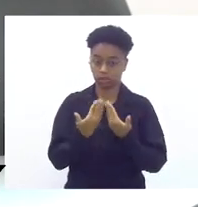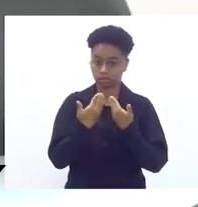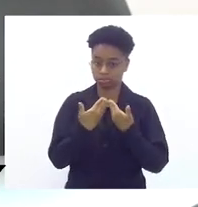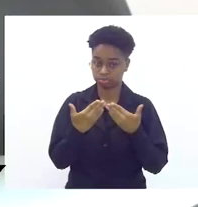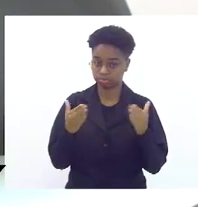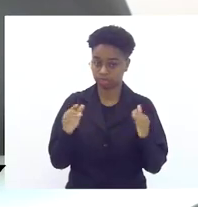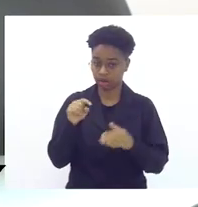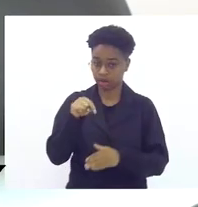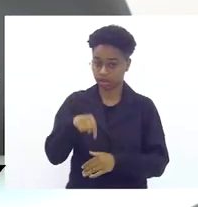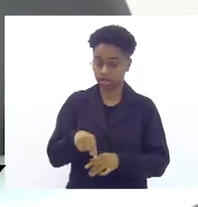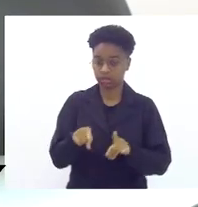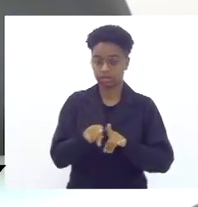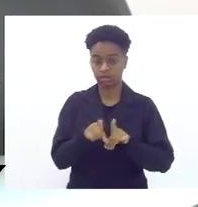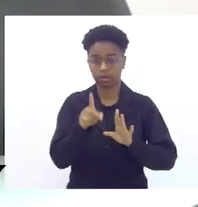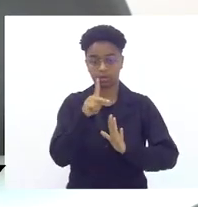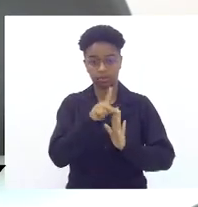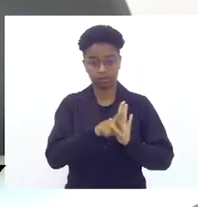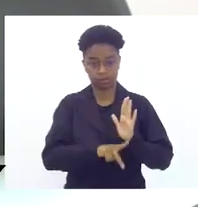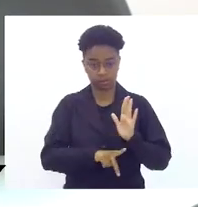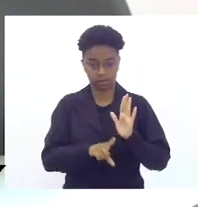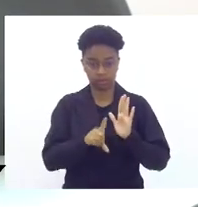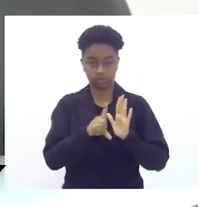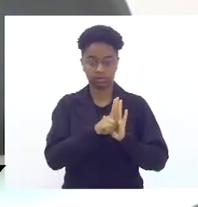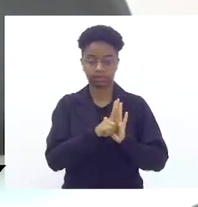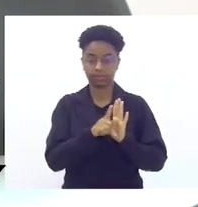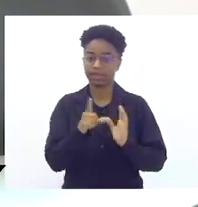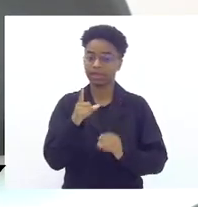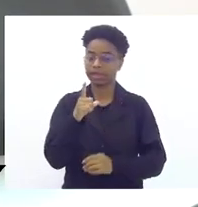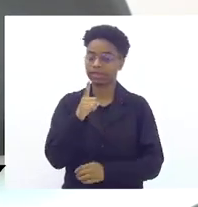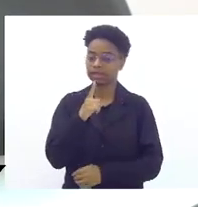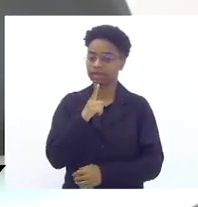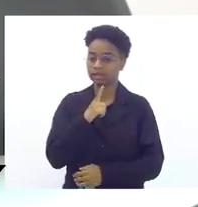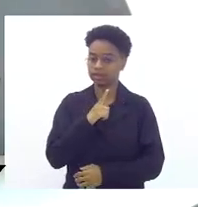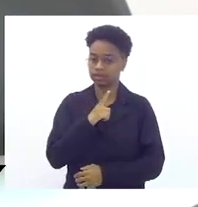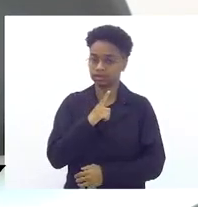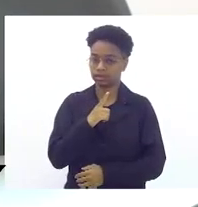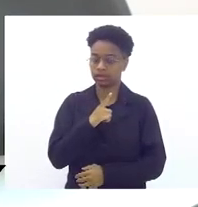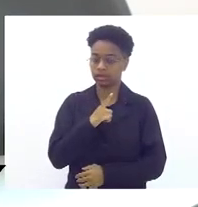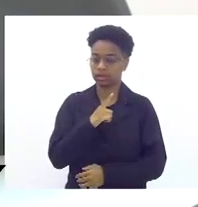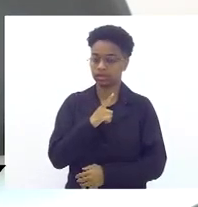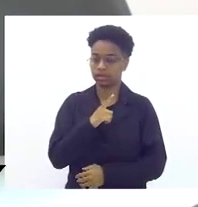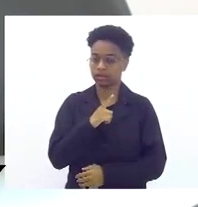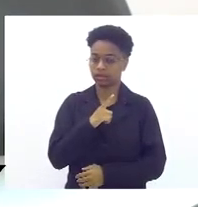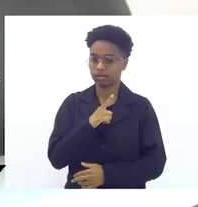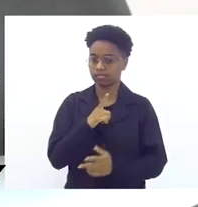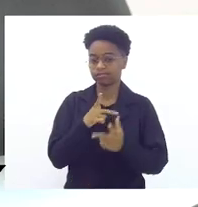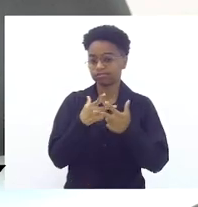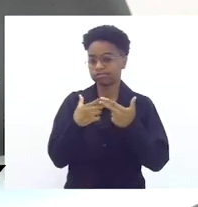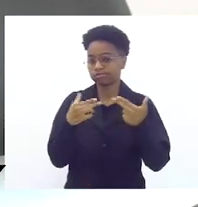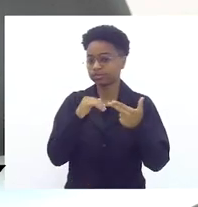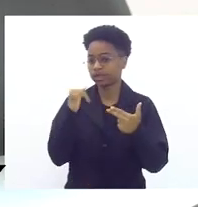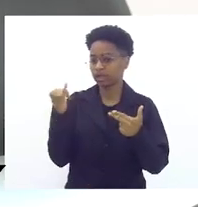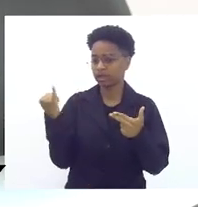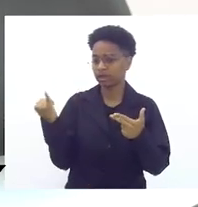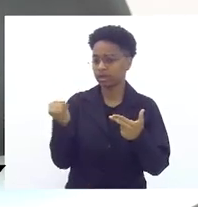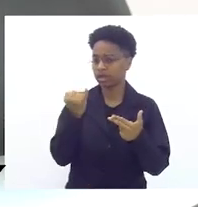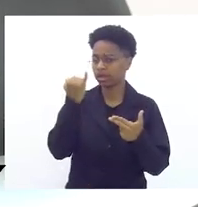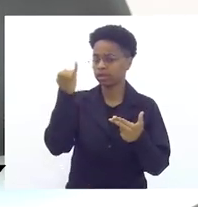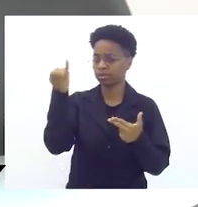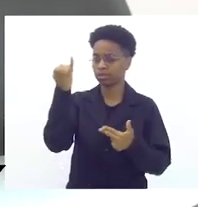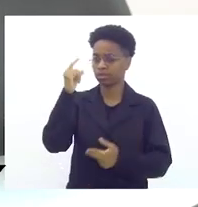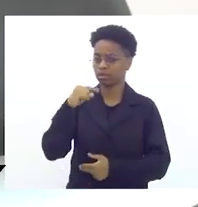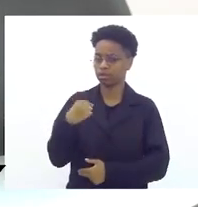esse projeto ele tem uma anuncia importantíssima para